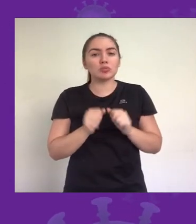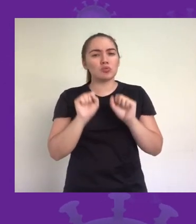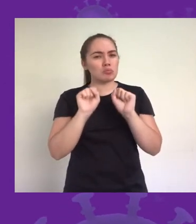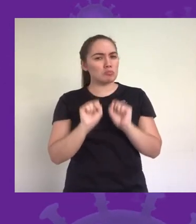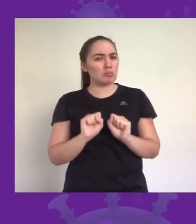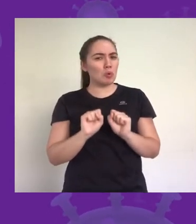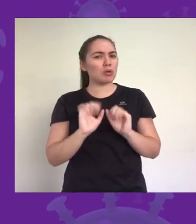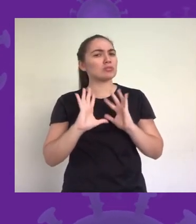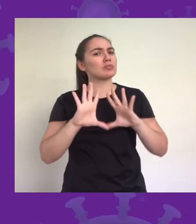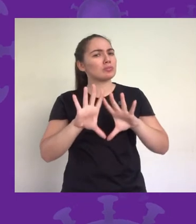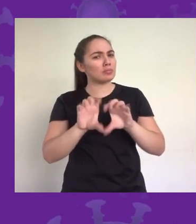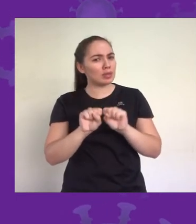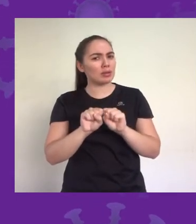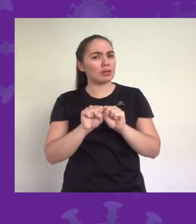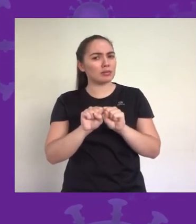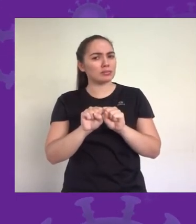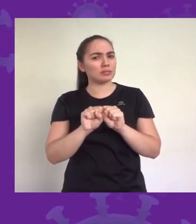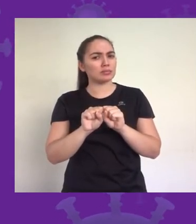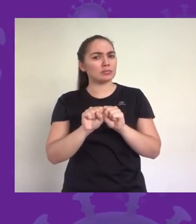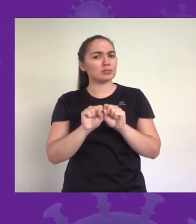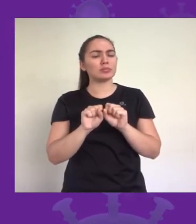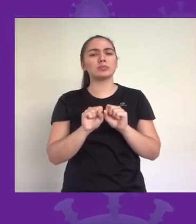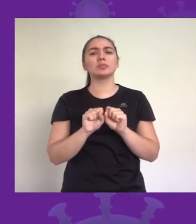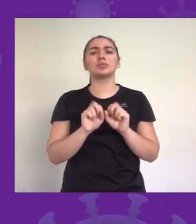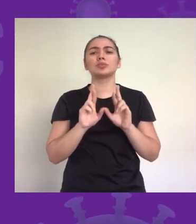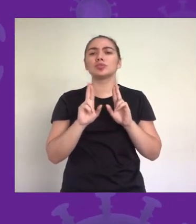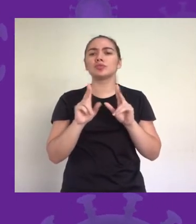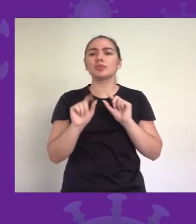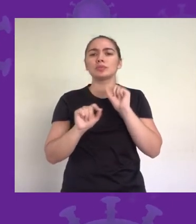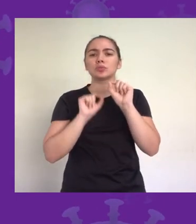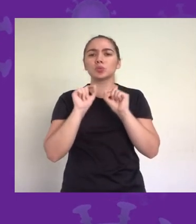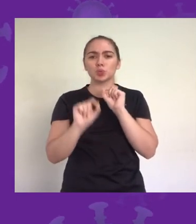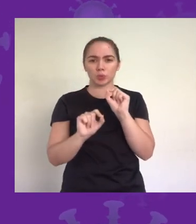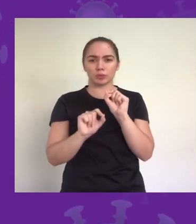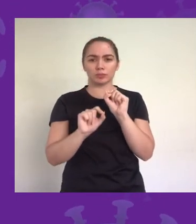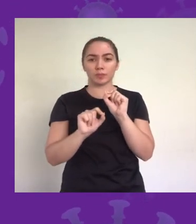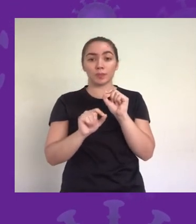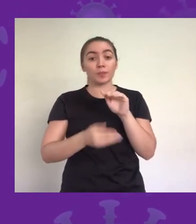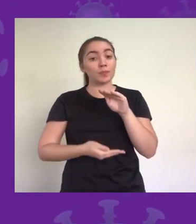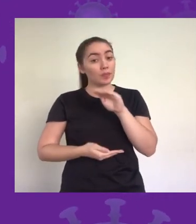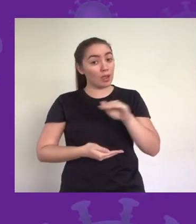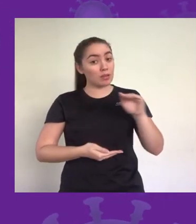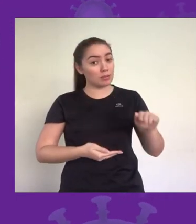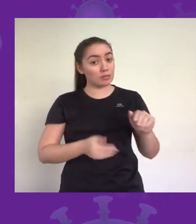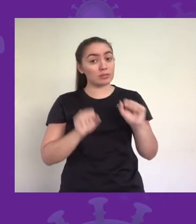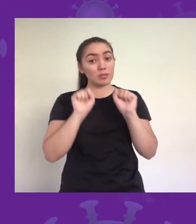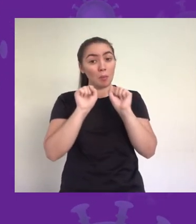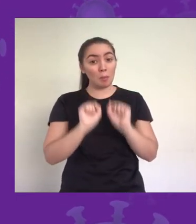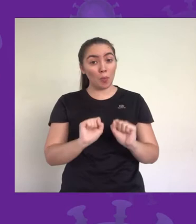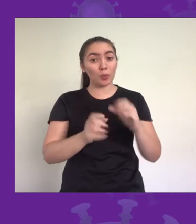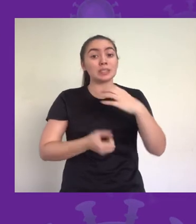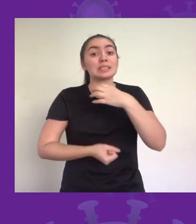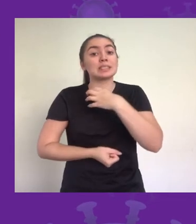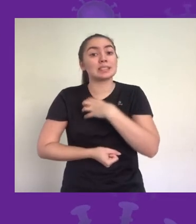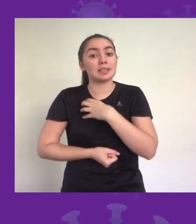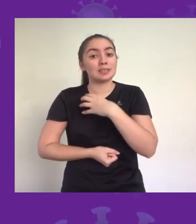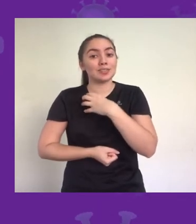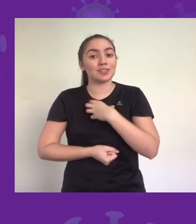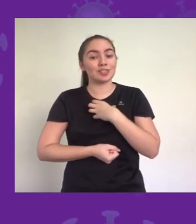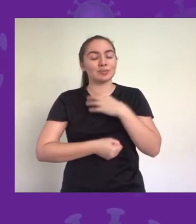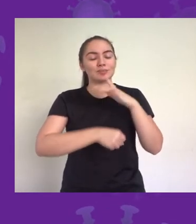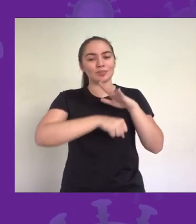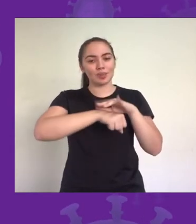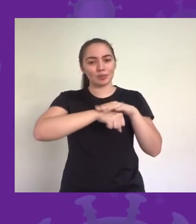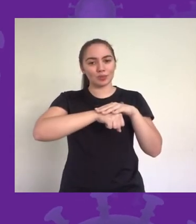qualquer um pode contrair a diferença que é comum que a criança tenha a infecção mas tenha uma doença leve